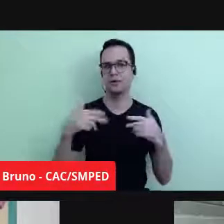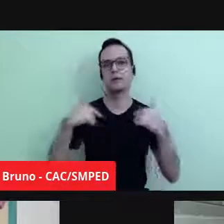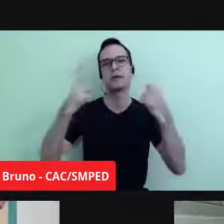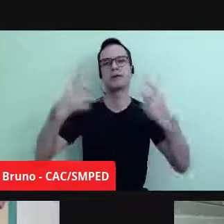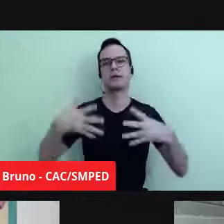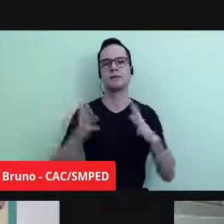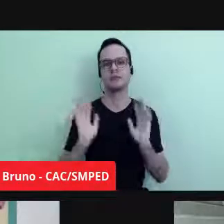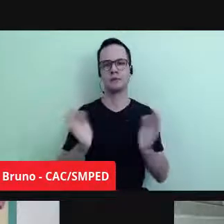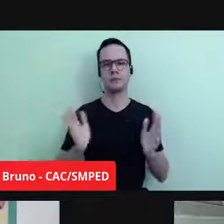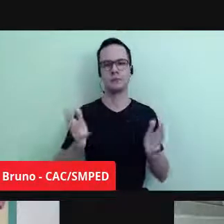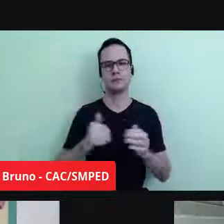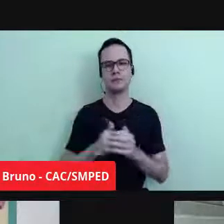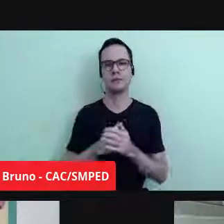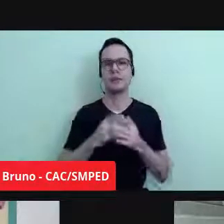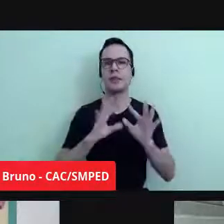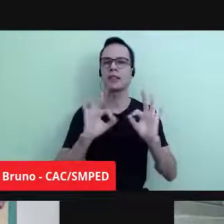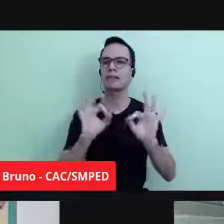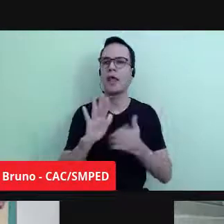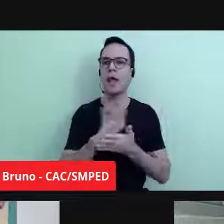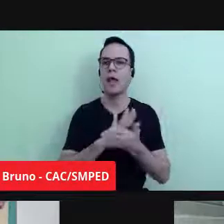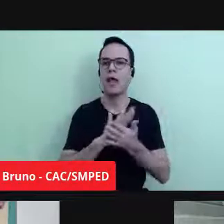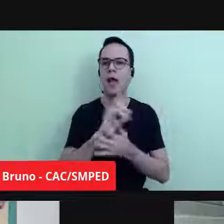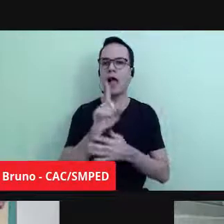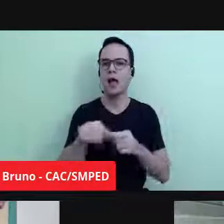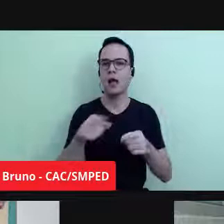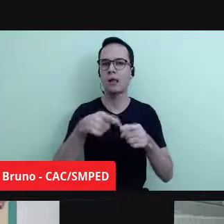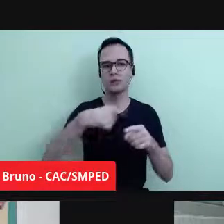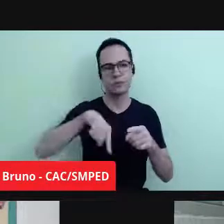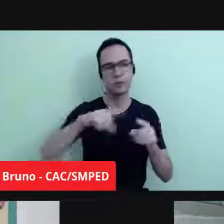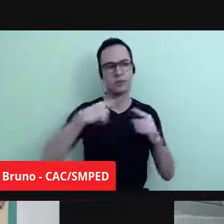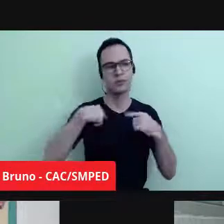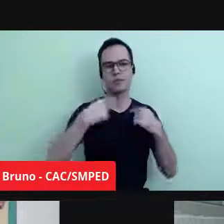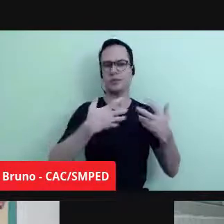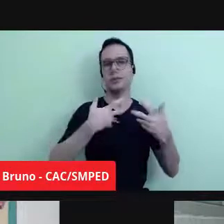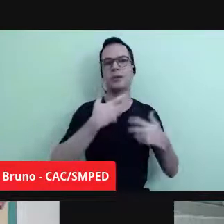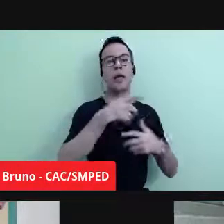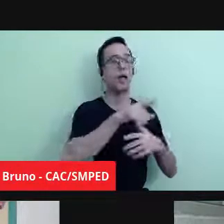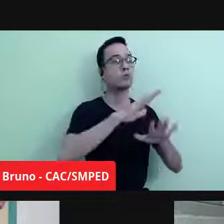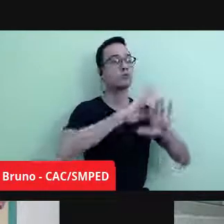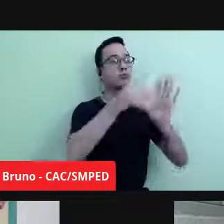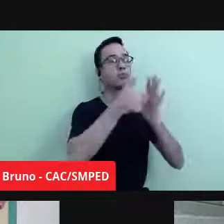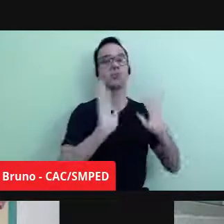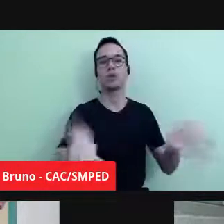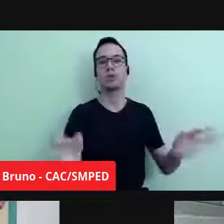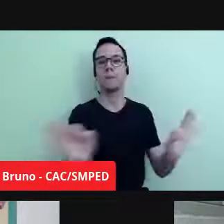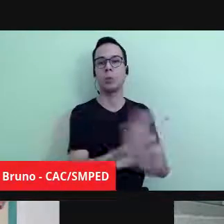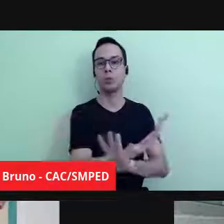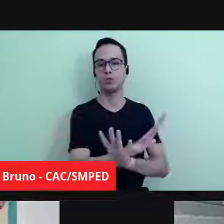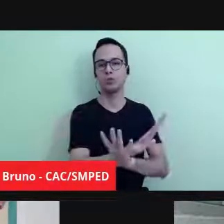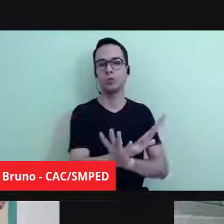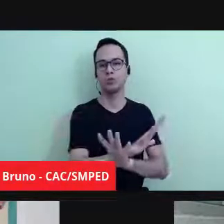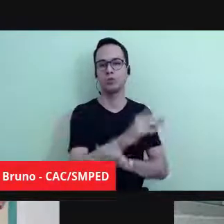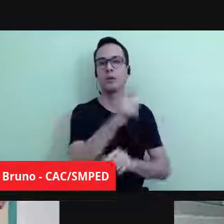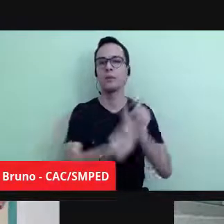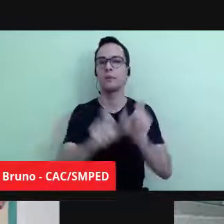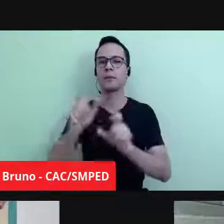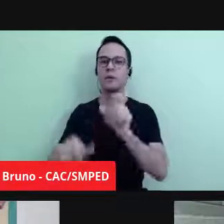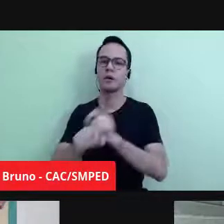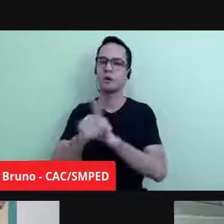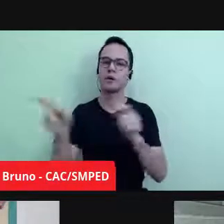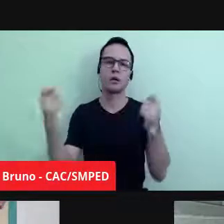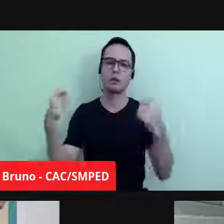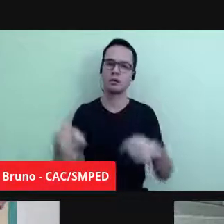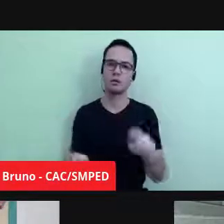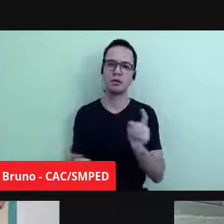agora. Nada é do jeito que a gente está colocado, as coisas estão assim, né? As pessoas não precisam